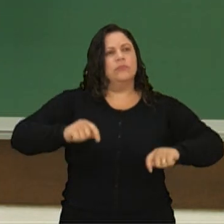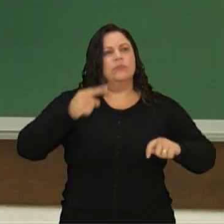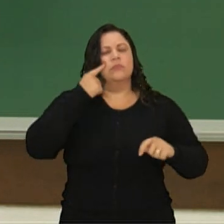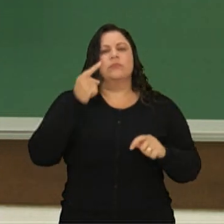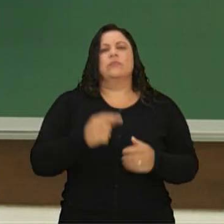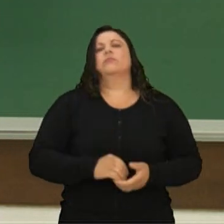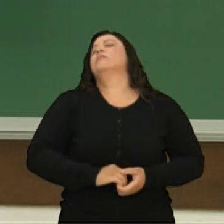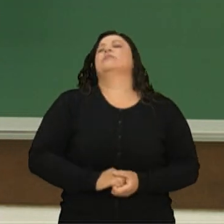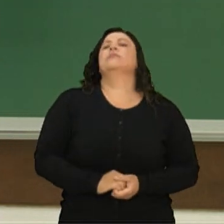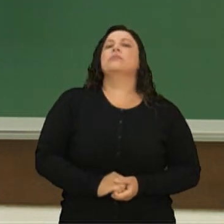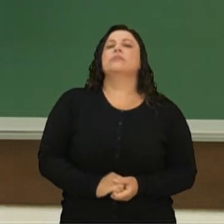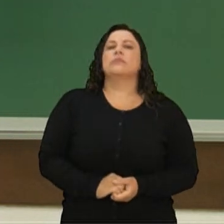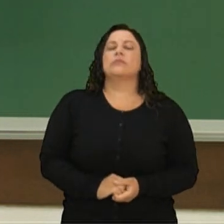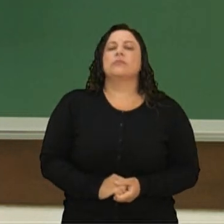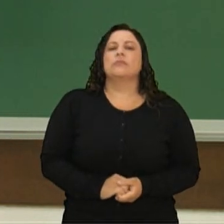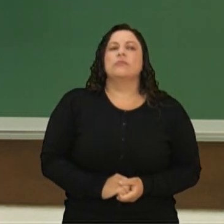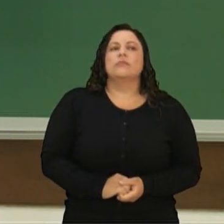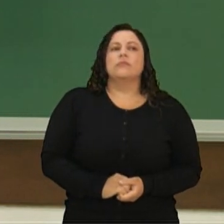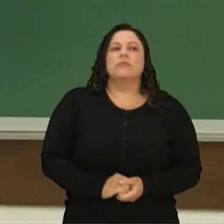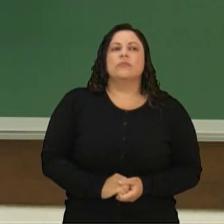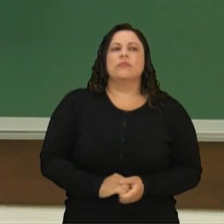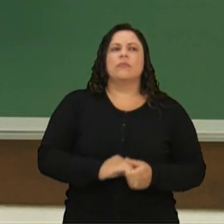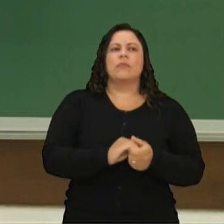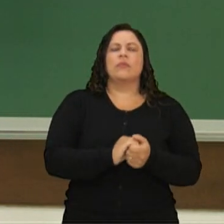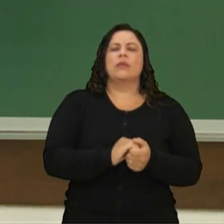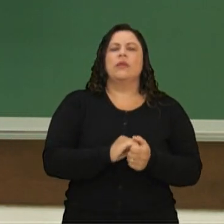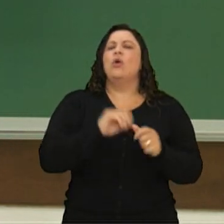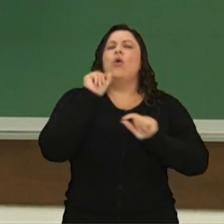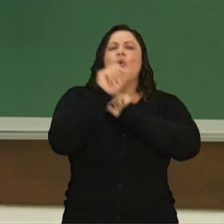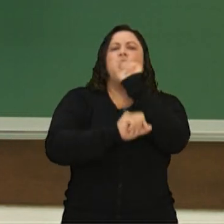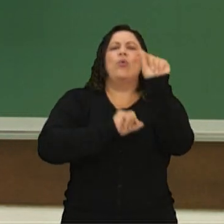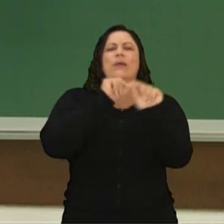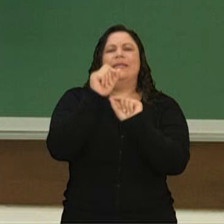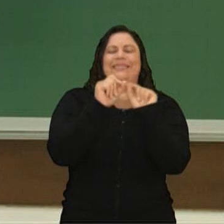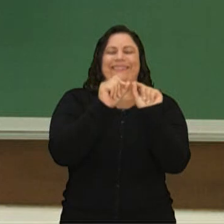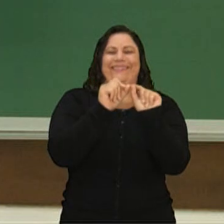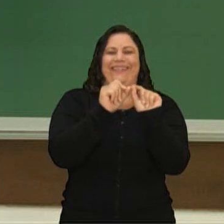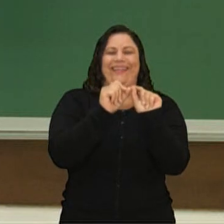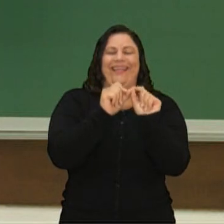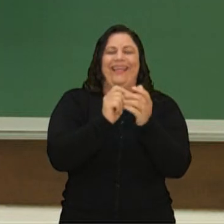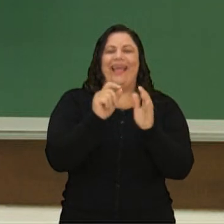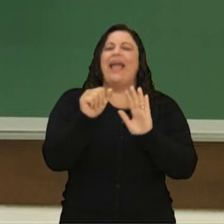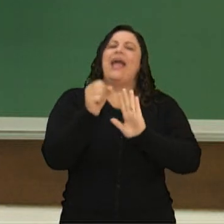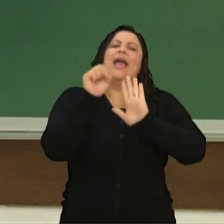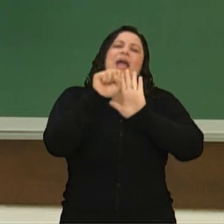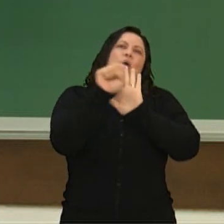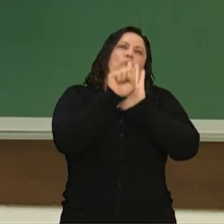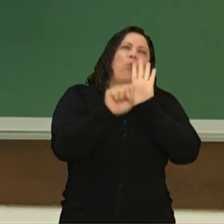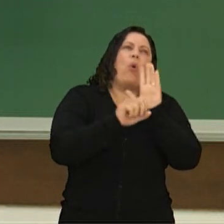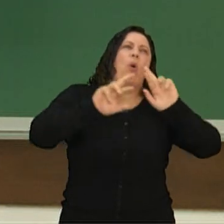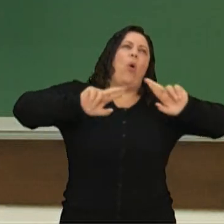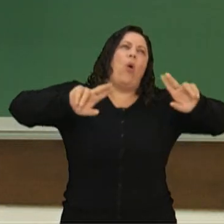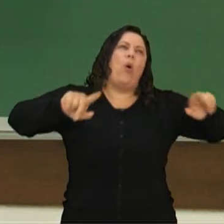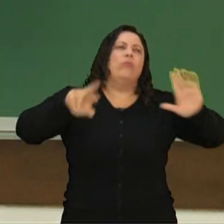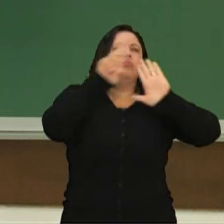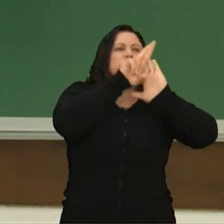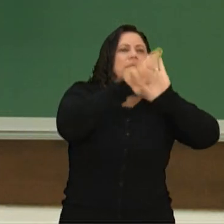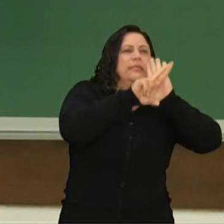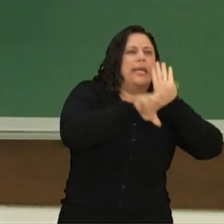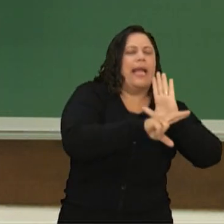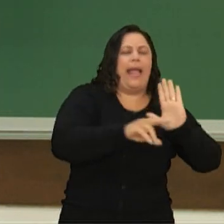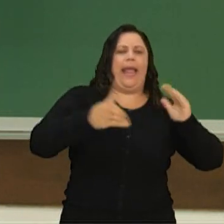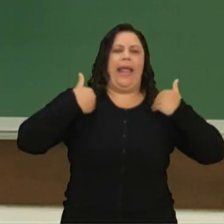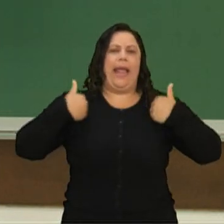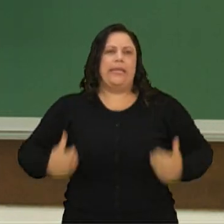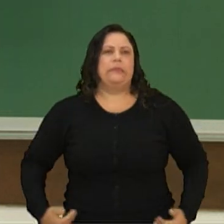dessa parte da aula. Com relação ao código de conduta, é correto afirmar, letra A, pode ser construído no interior de cada sociedade?